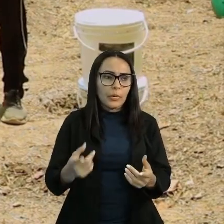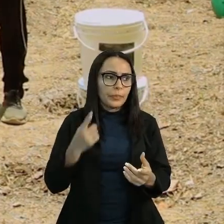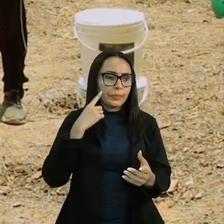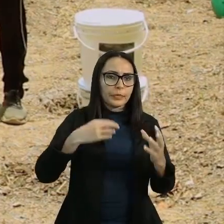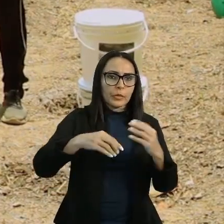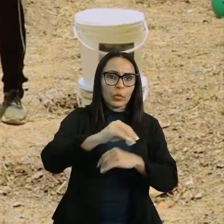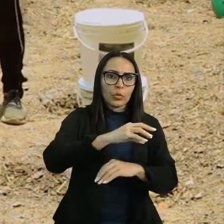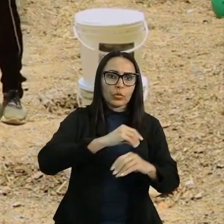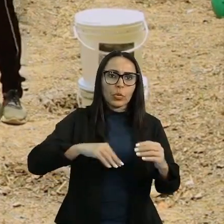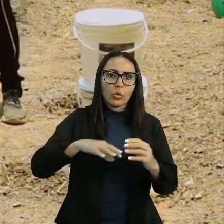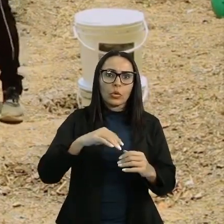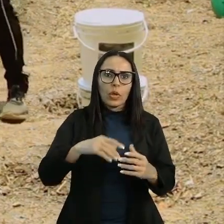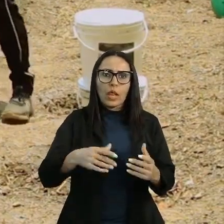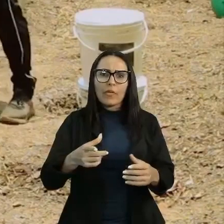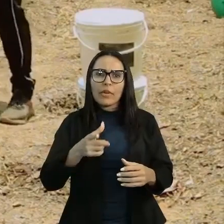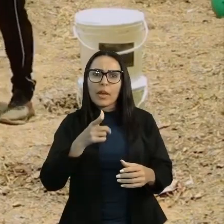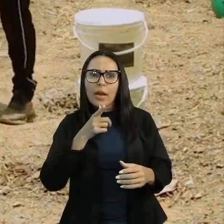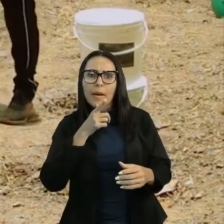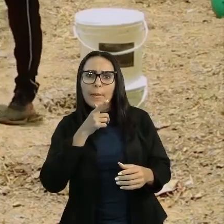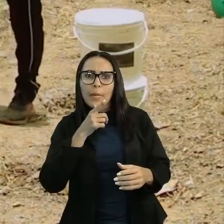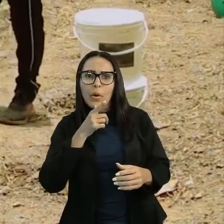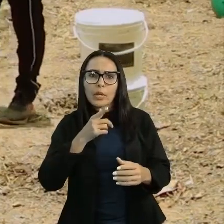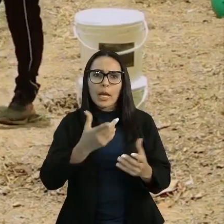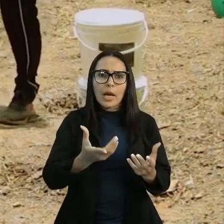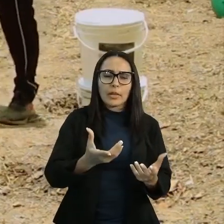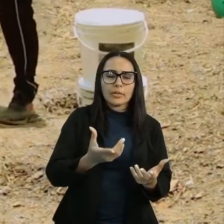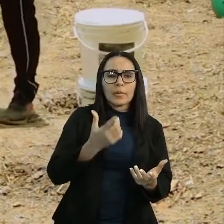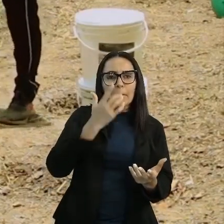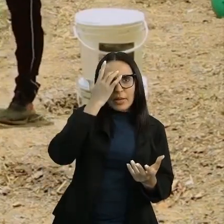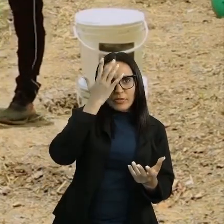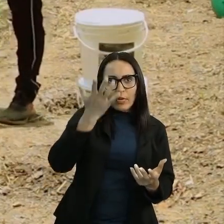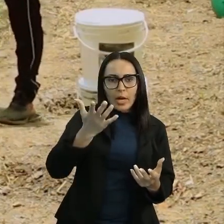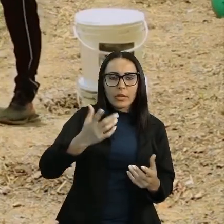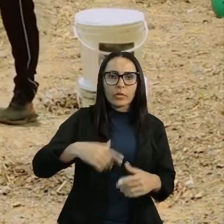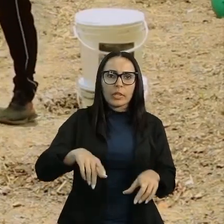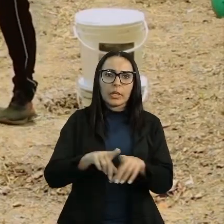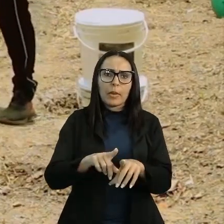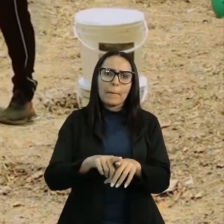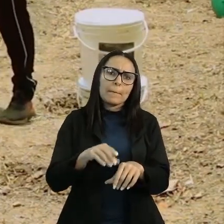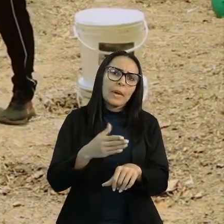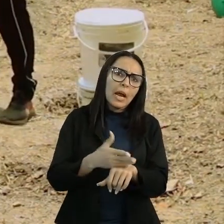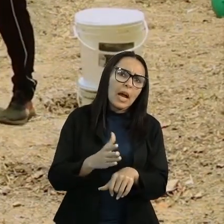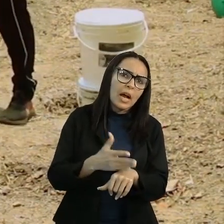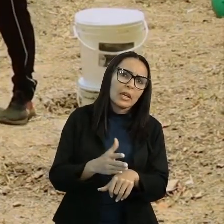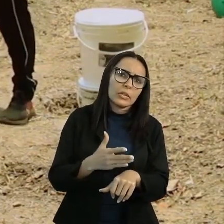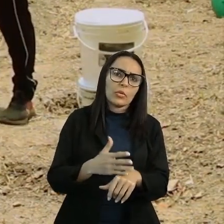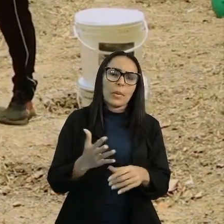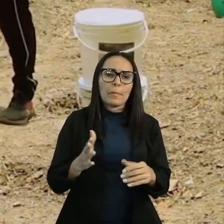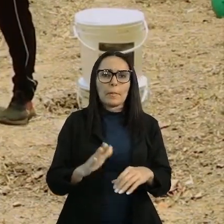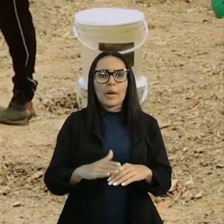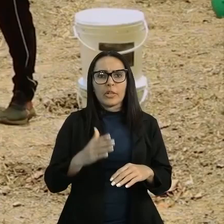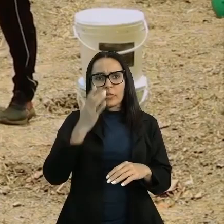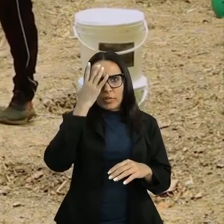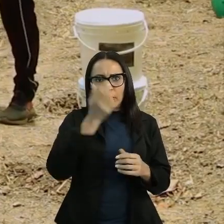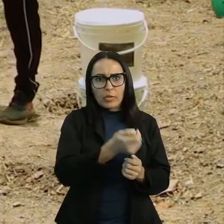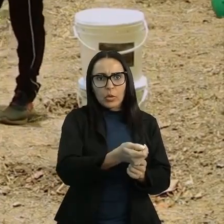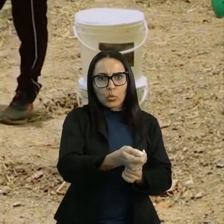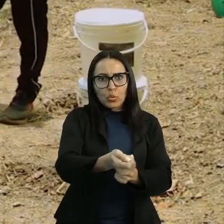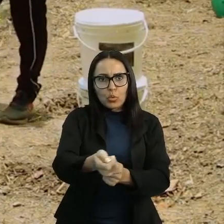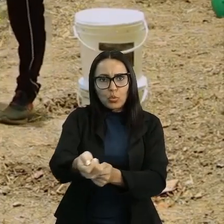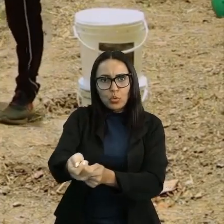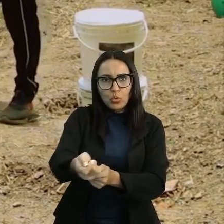vaca e por fim a gente usa essa massa, essa biomassa para forrar. Então quando a gente molha, o impacto